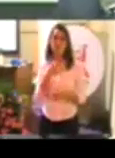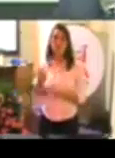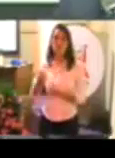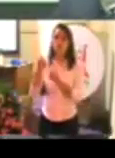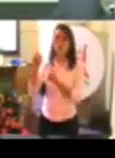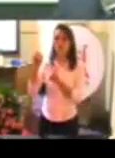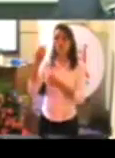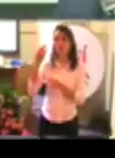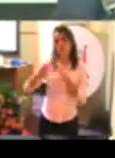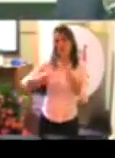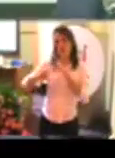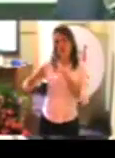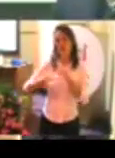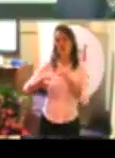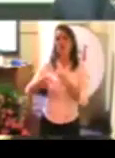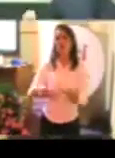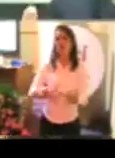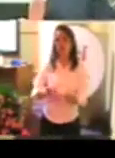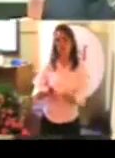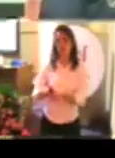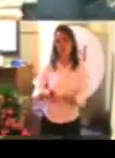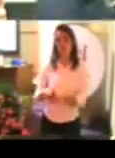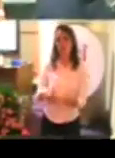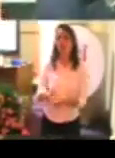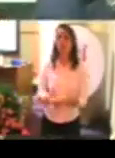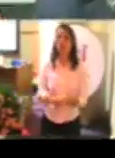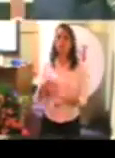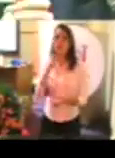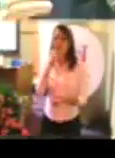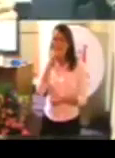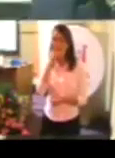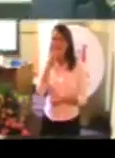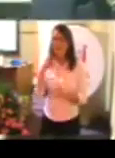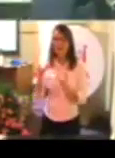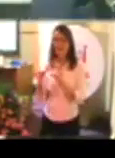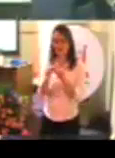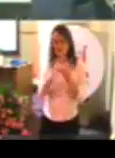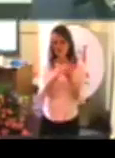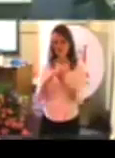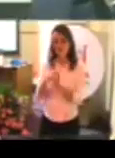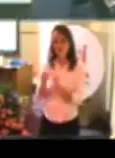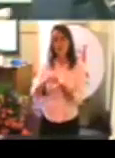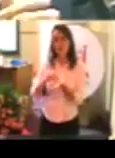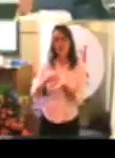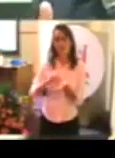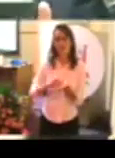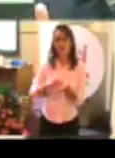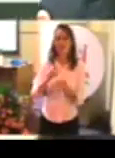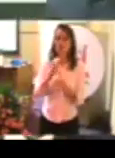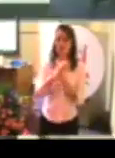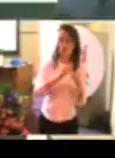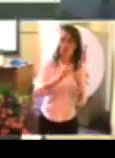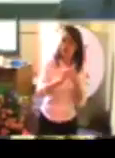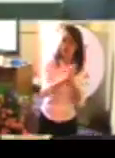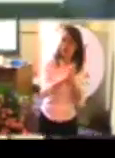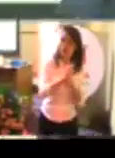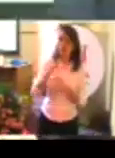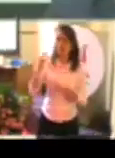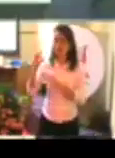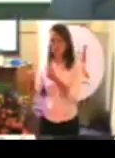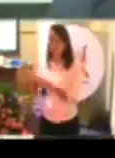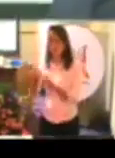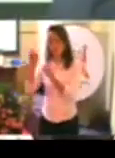poder legislativo, essa falta de sintonia entre a sociedade e o